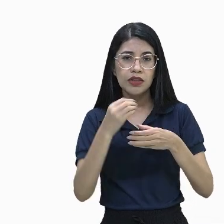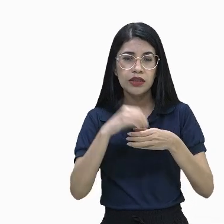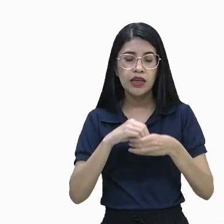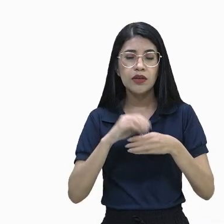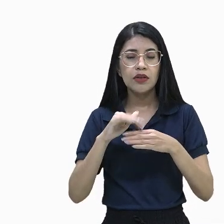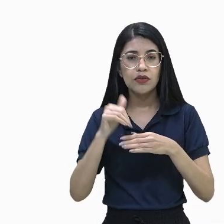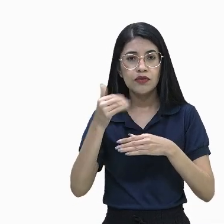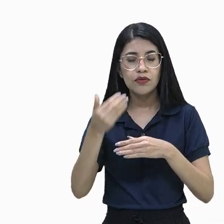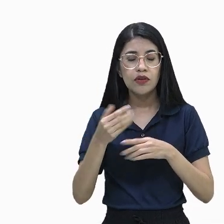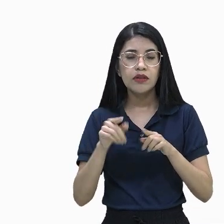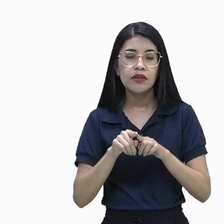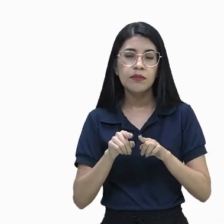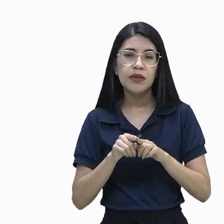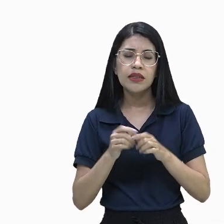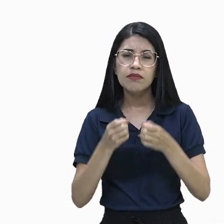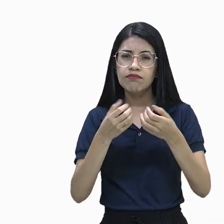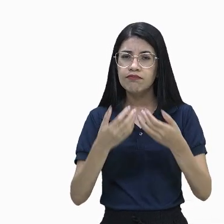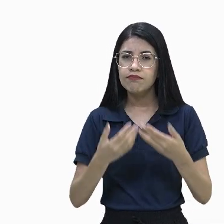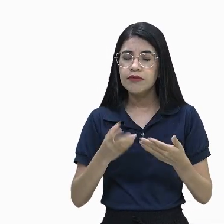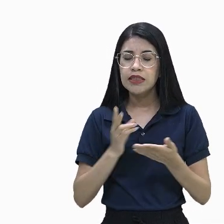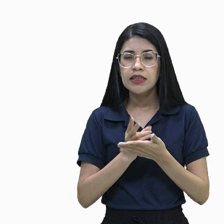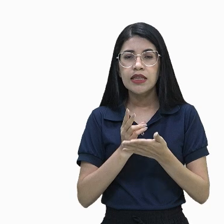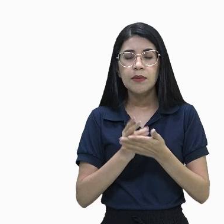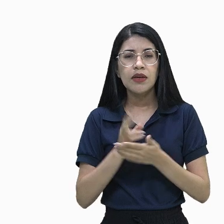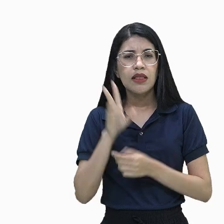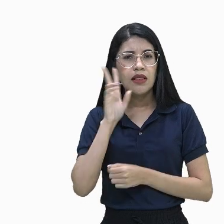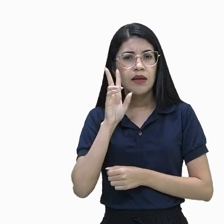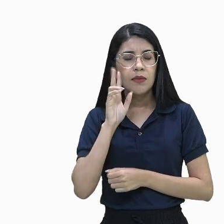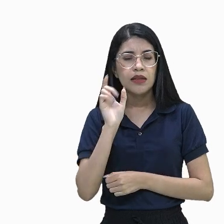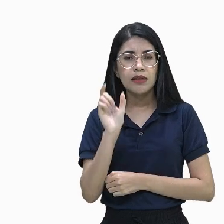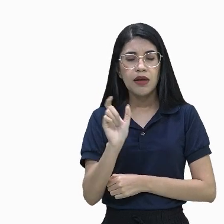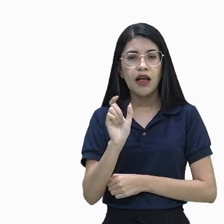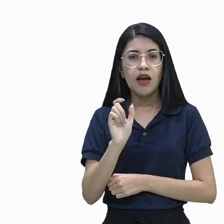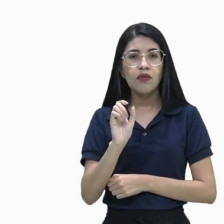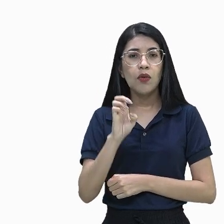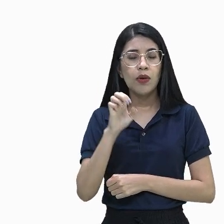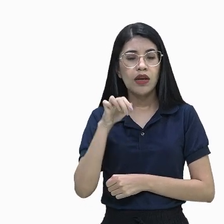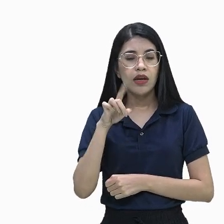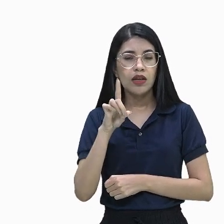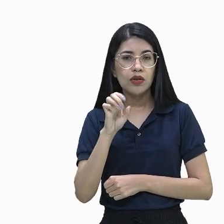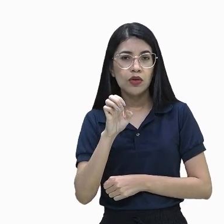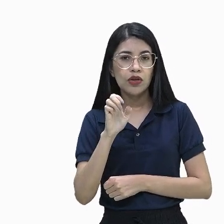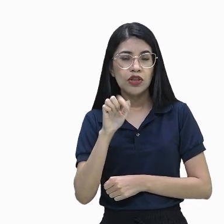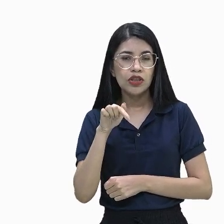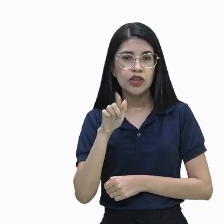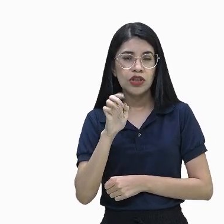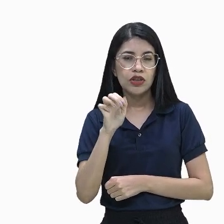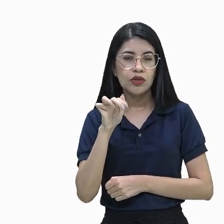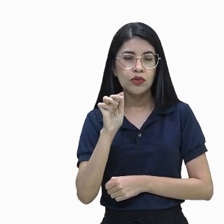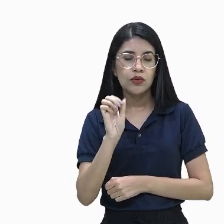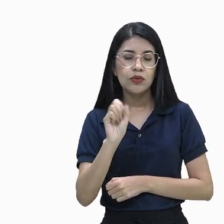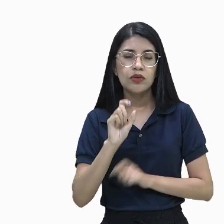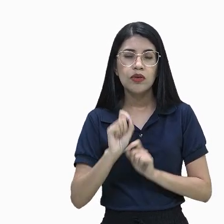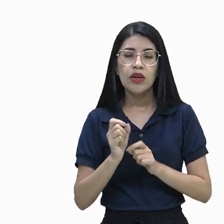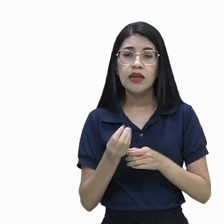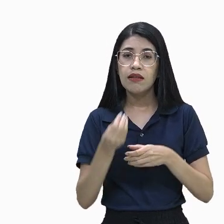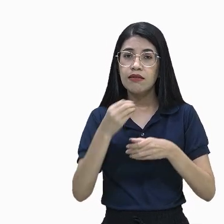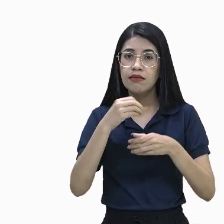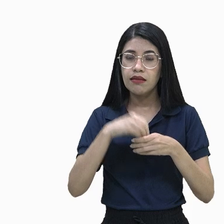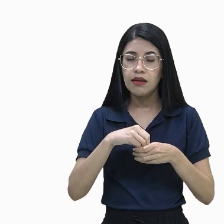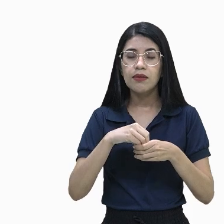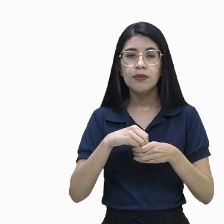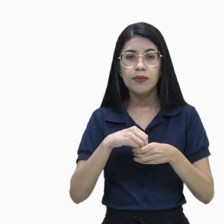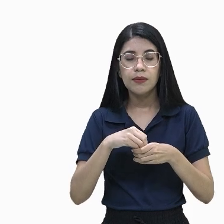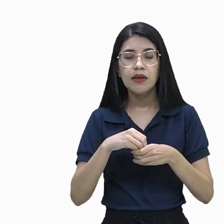bom? Quando vocês ouvirem falar agentes endógenos, a gente já sabe que são os agentes internos. Aí depois a gente vai ver o outro, a gente